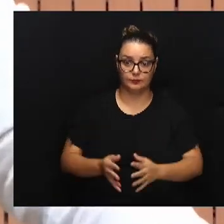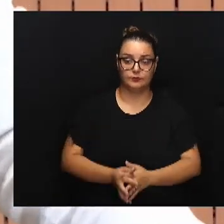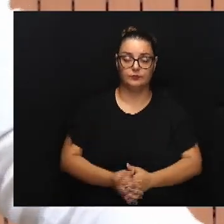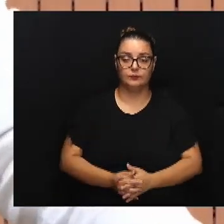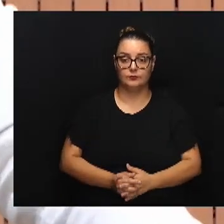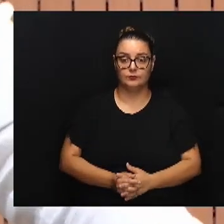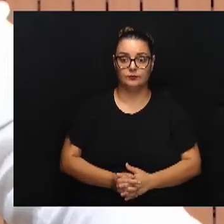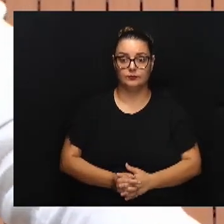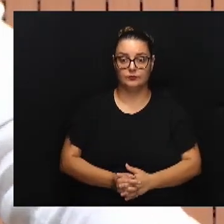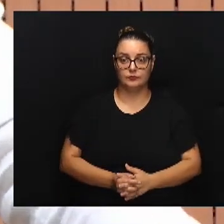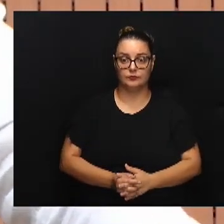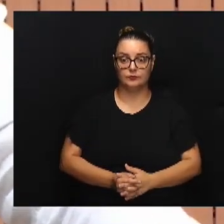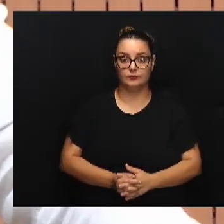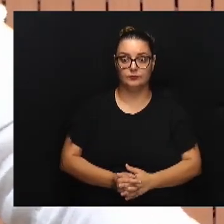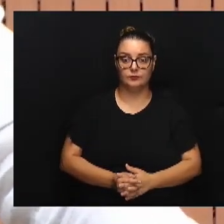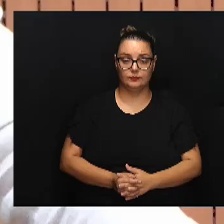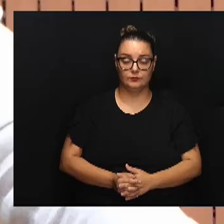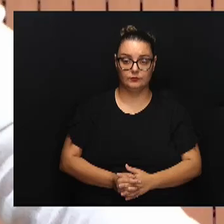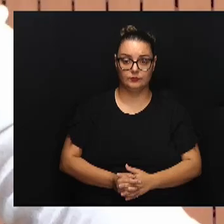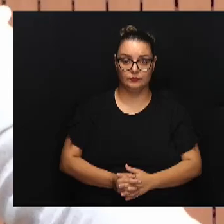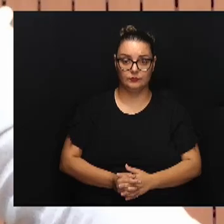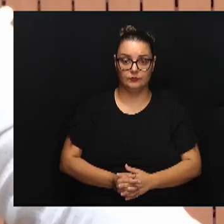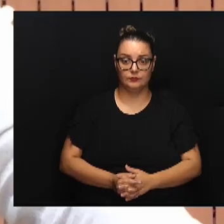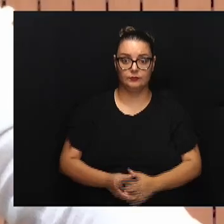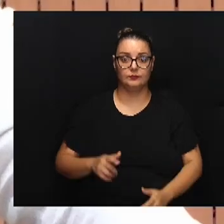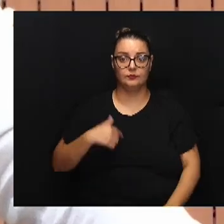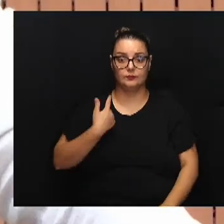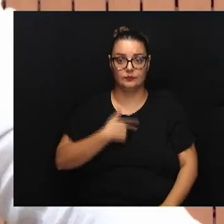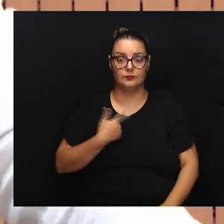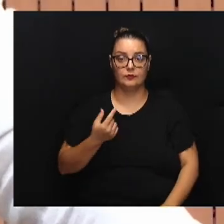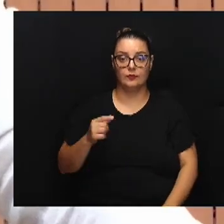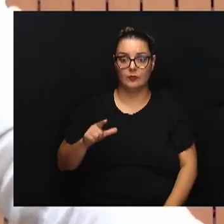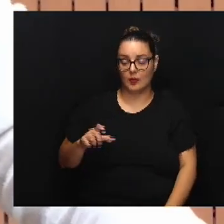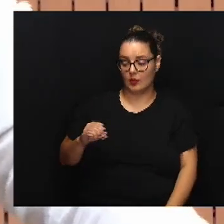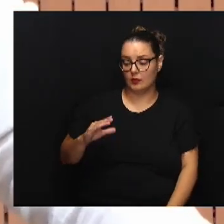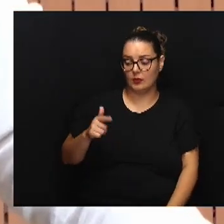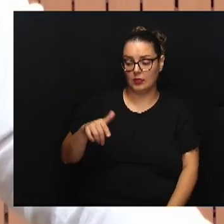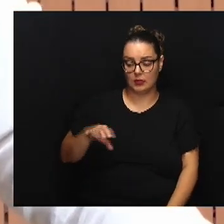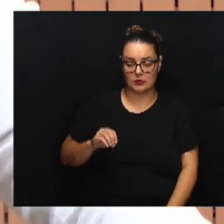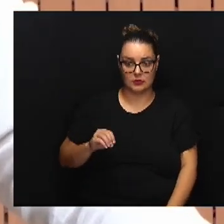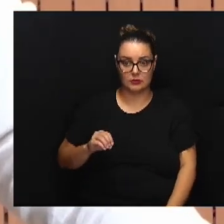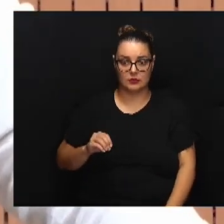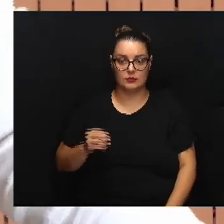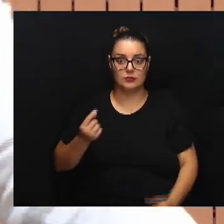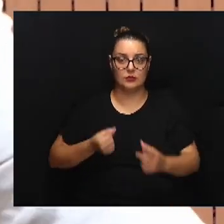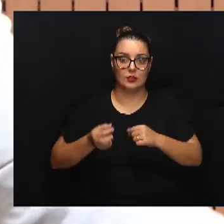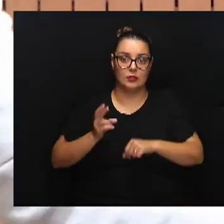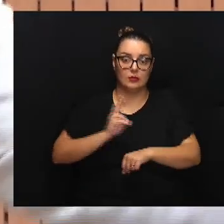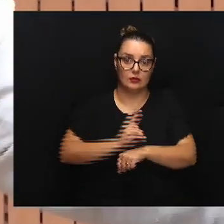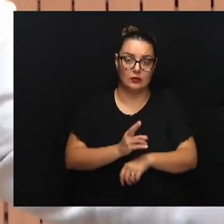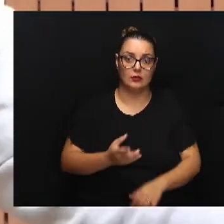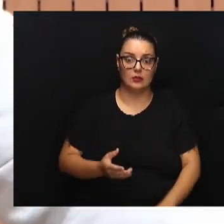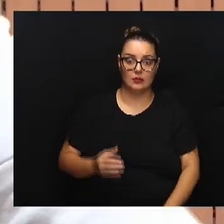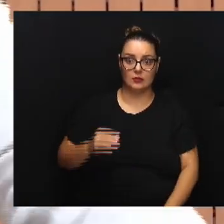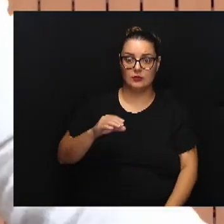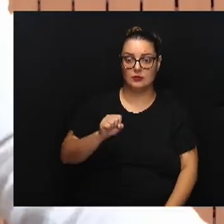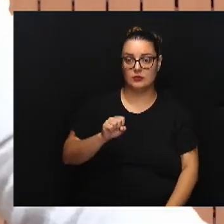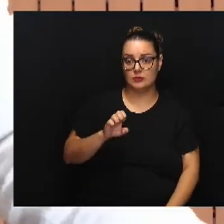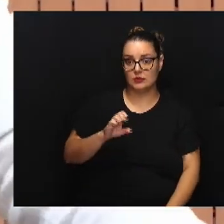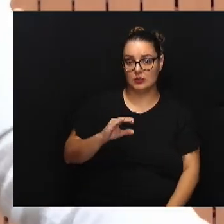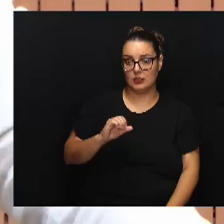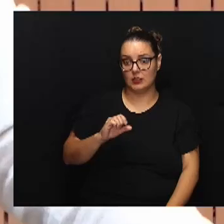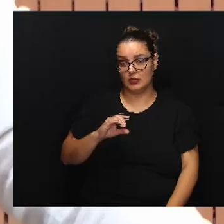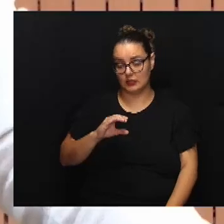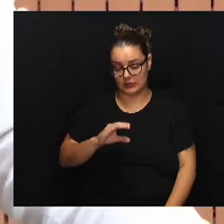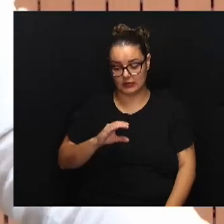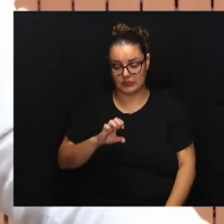dessa perspectiva, né, de uma alocação de recursos, daquilo que era recurso da SECADI, nós